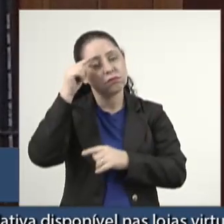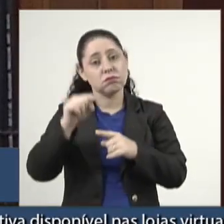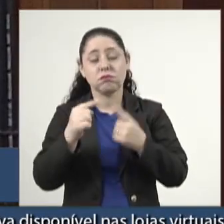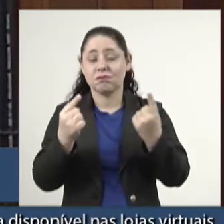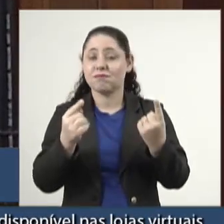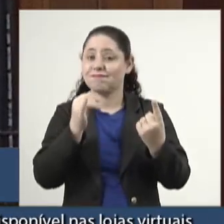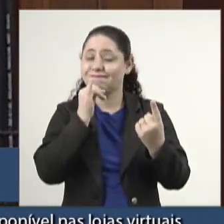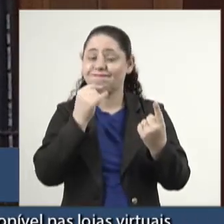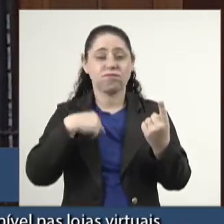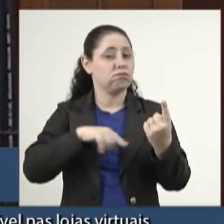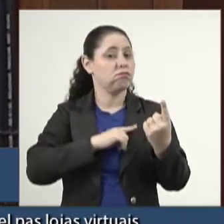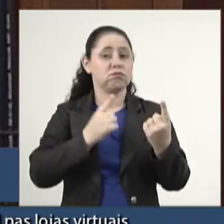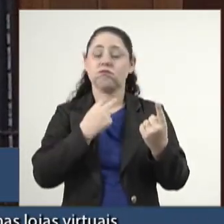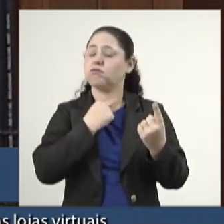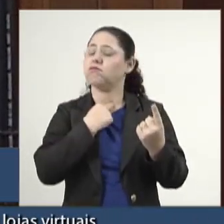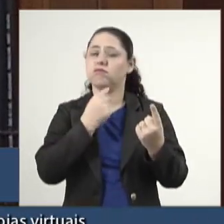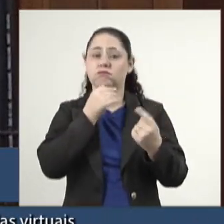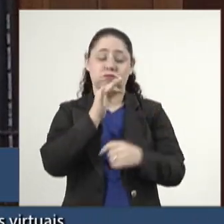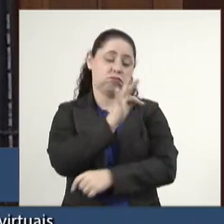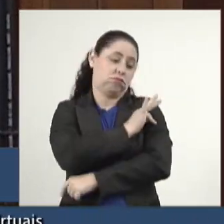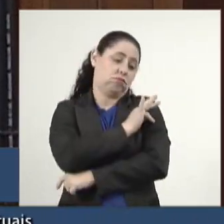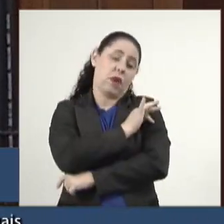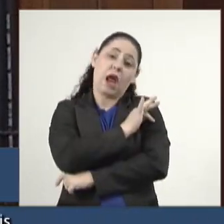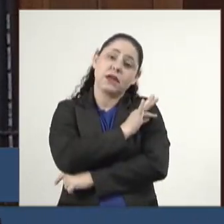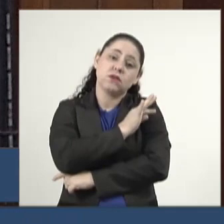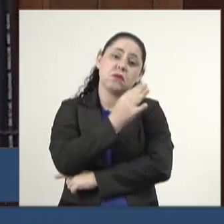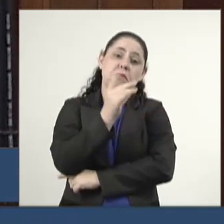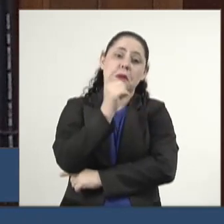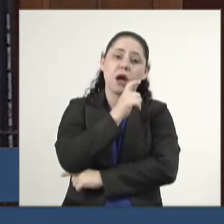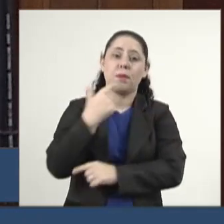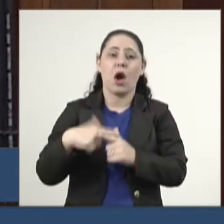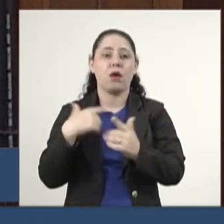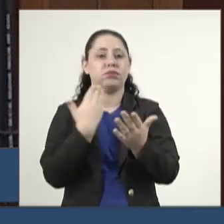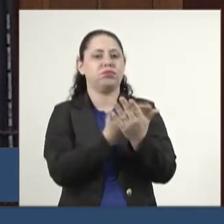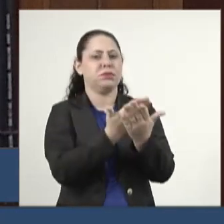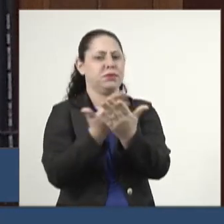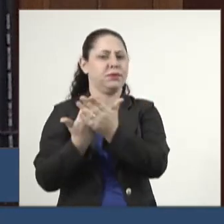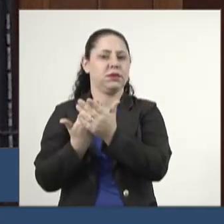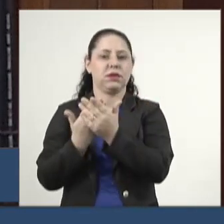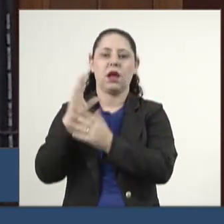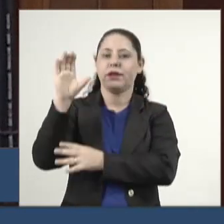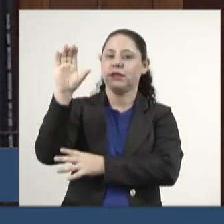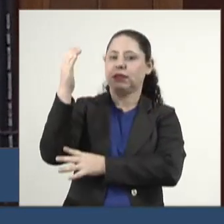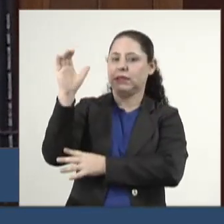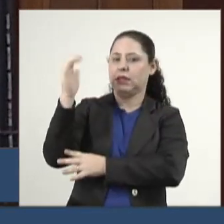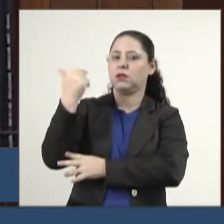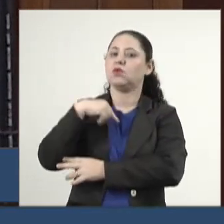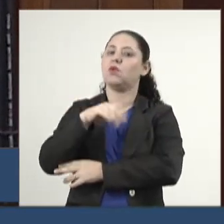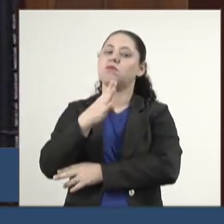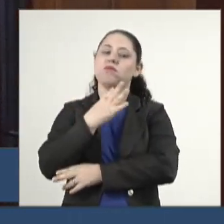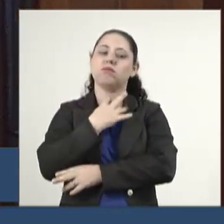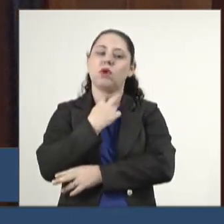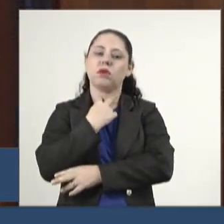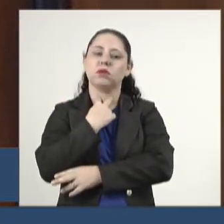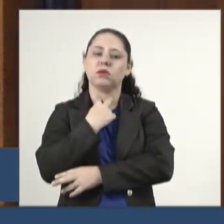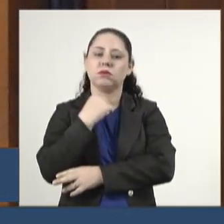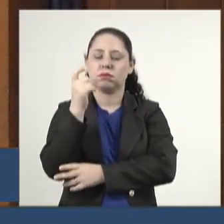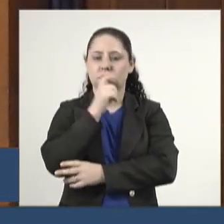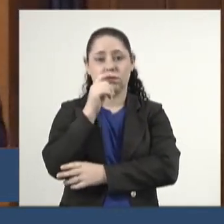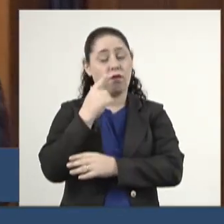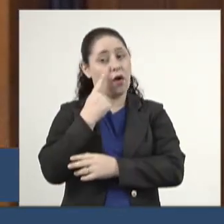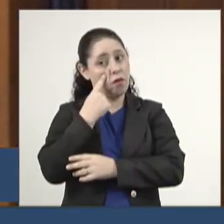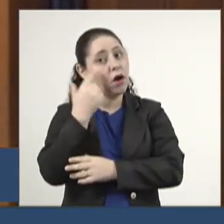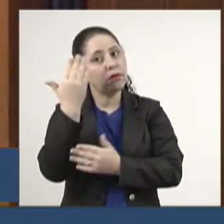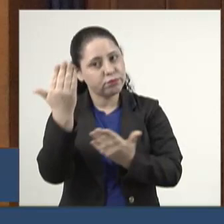mas assim, nós não podemos ter medo de técnico, né? De quem estuda, da ciência. Porque, veja bem o